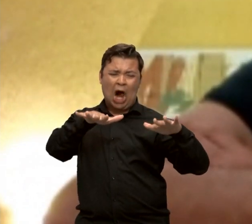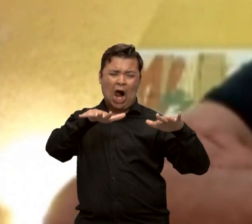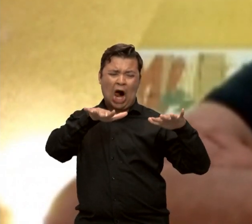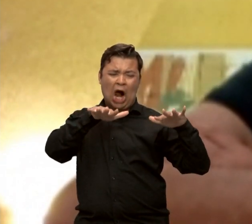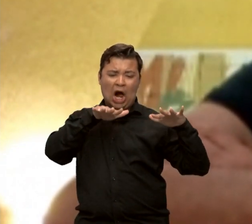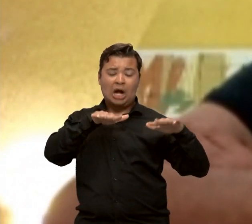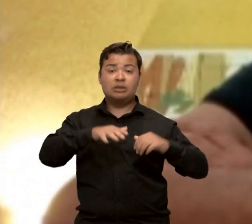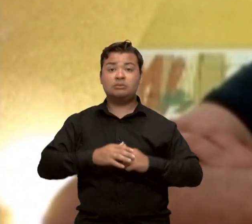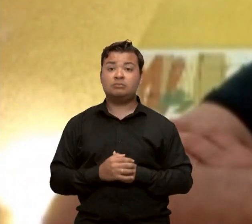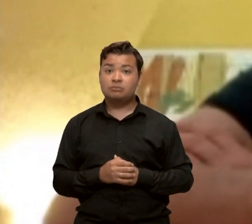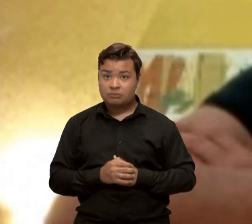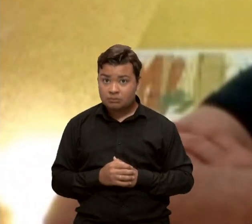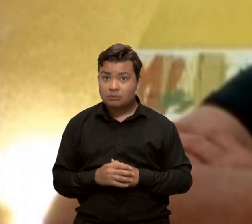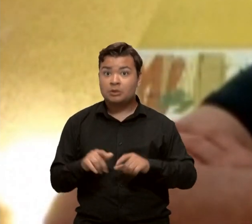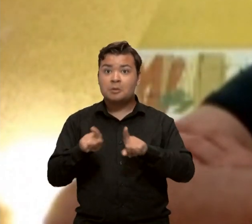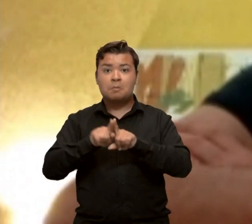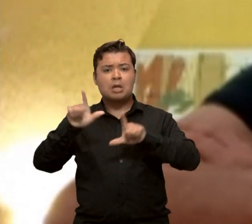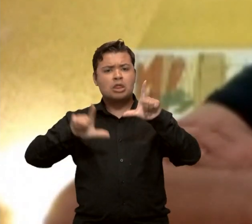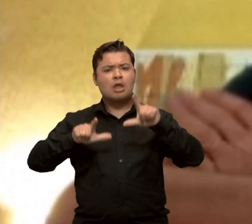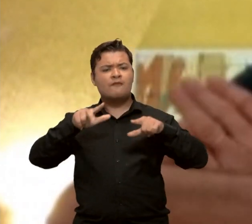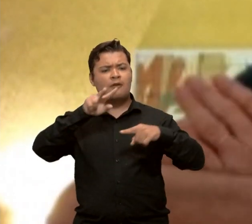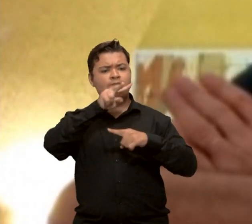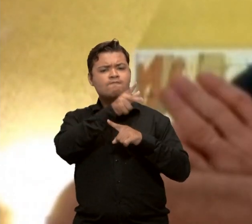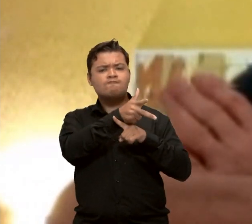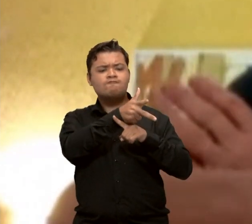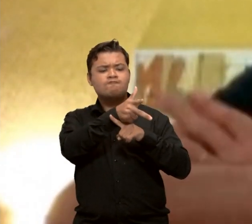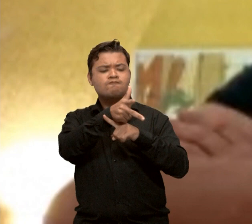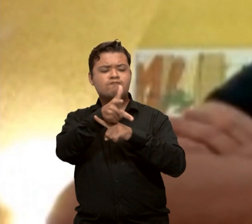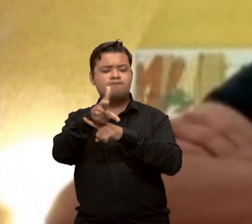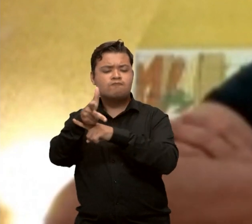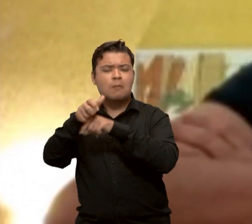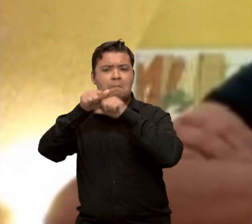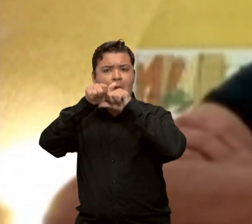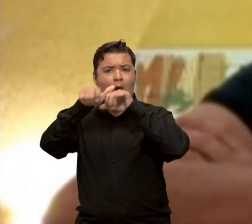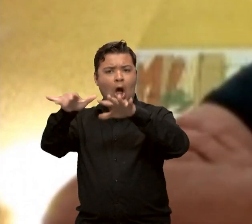e televisionado, né, para o Brasil inteiro. Então, isso, né,